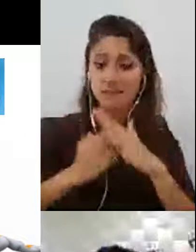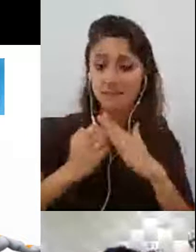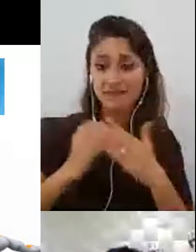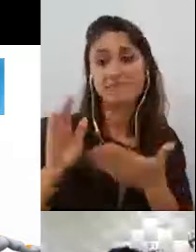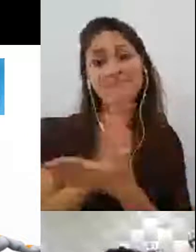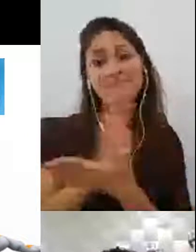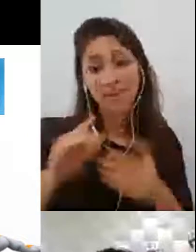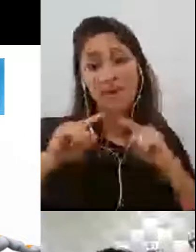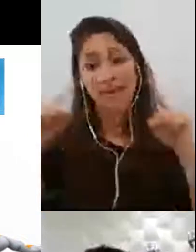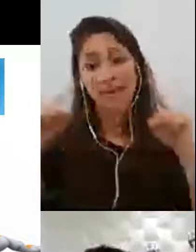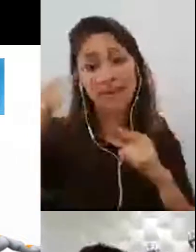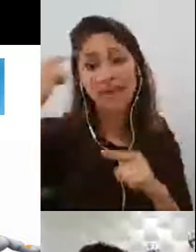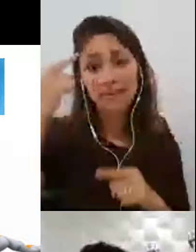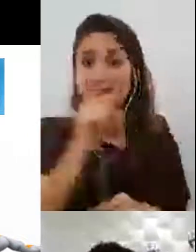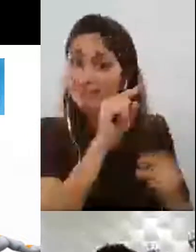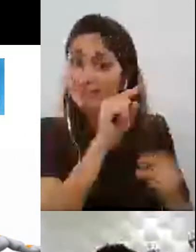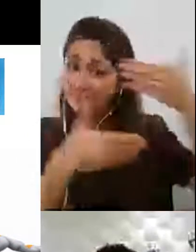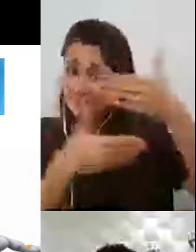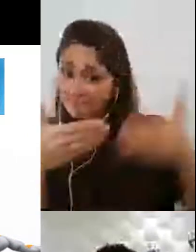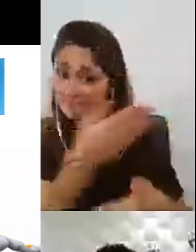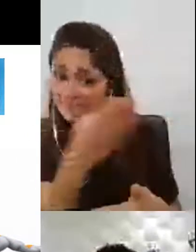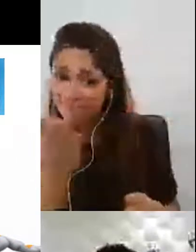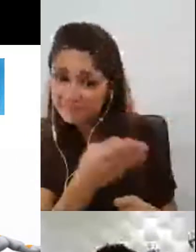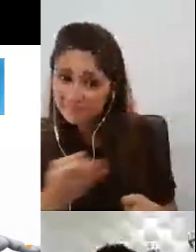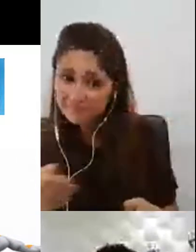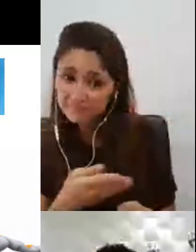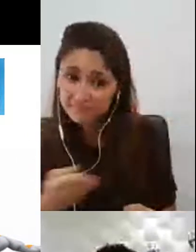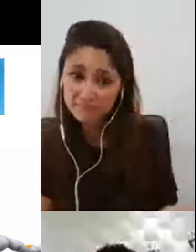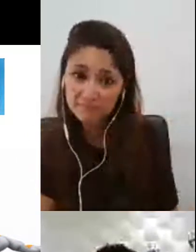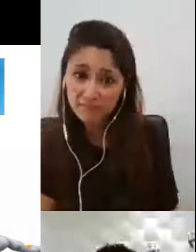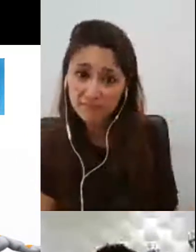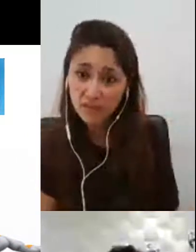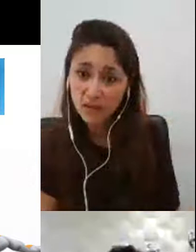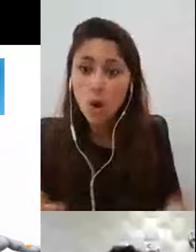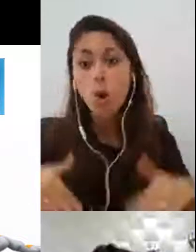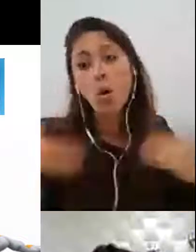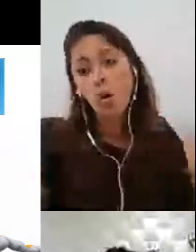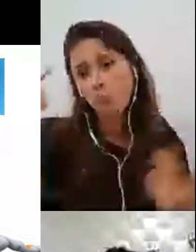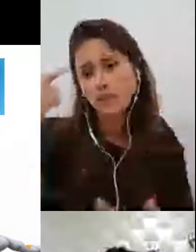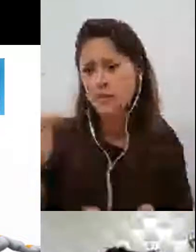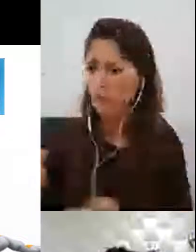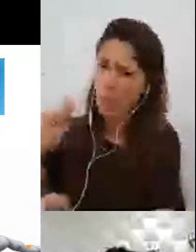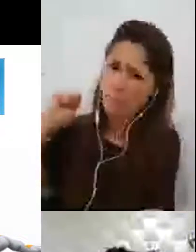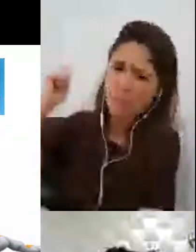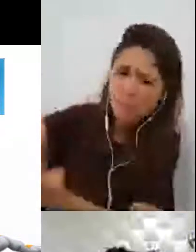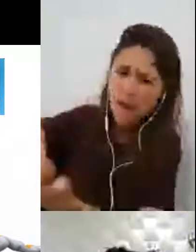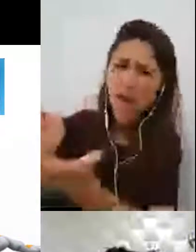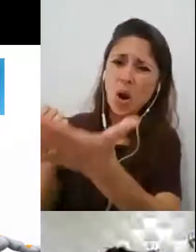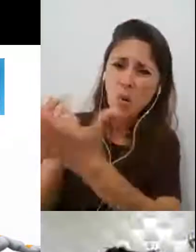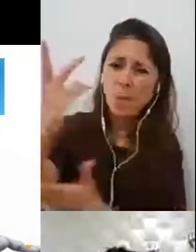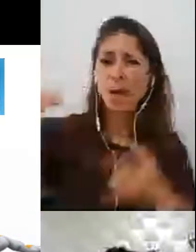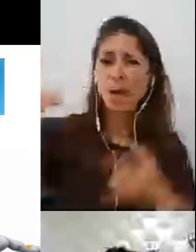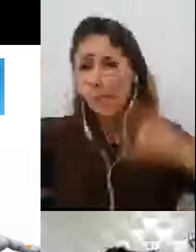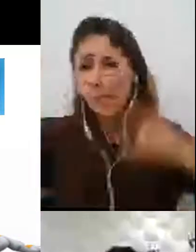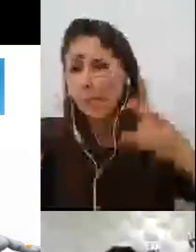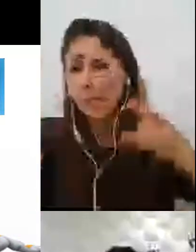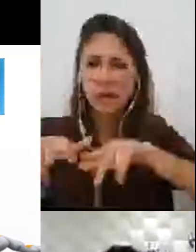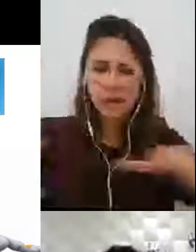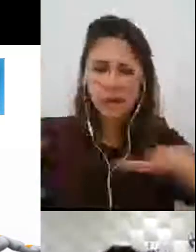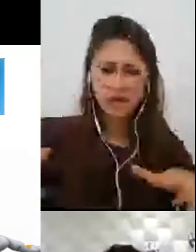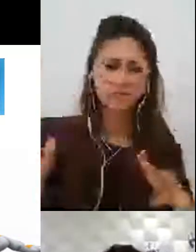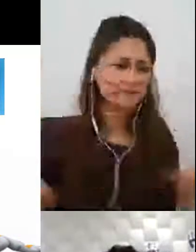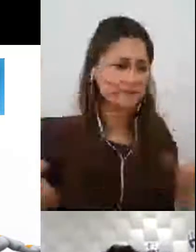esse conceito. E, lógico, tudo isso tem um custo, né? Esse é um custo caro, barato, né? Então, nós